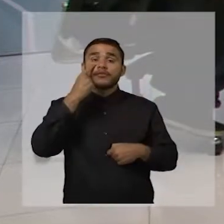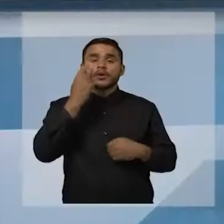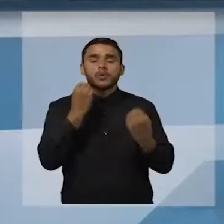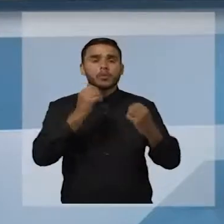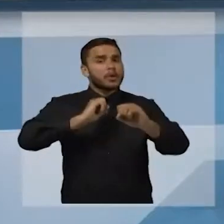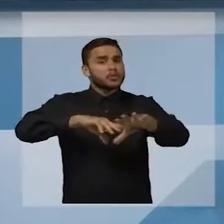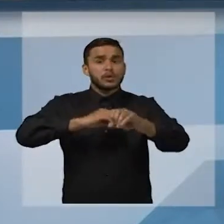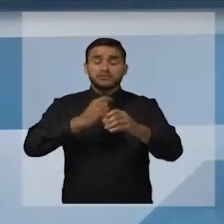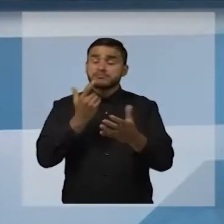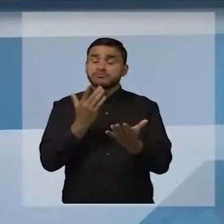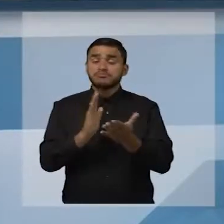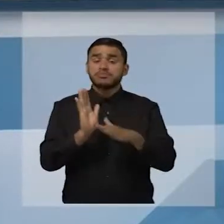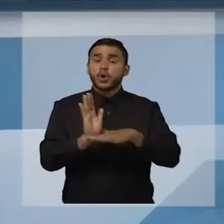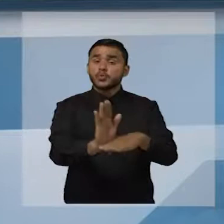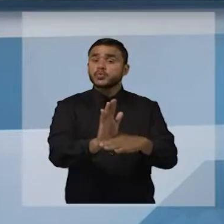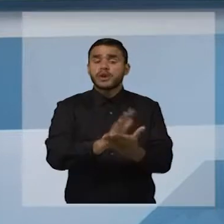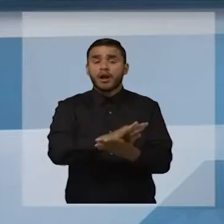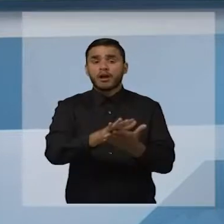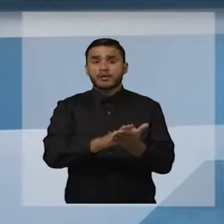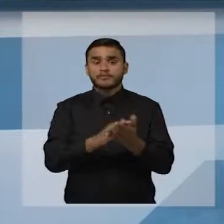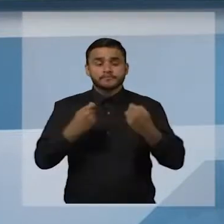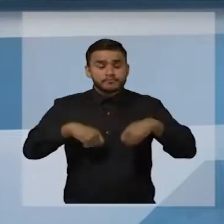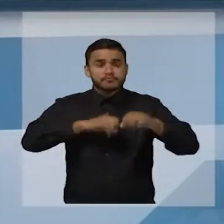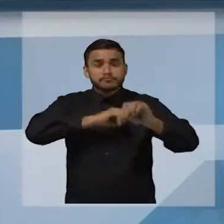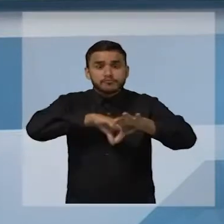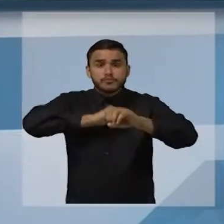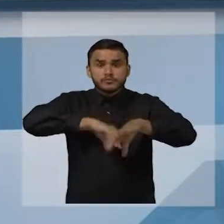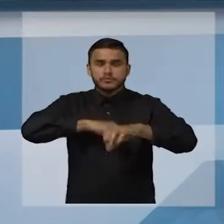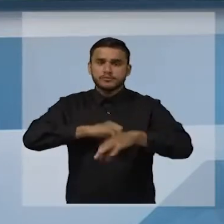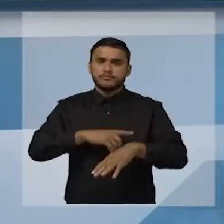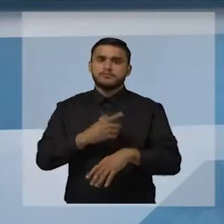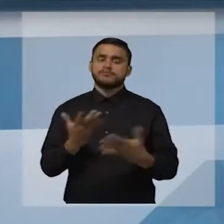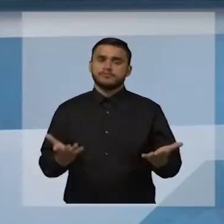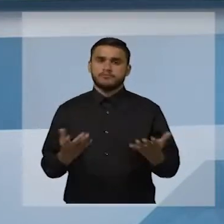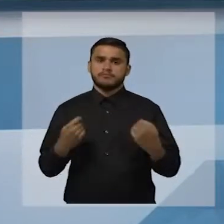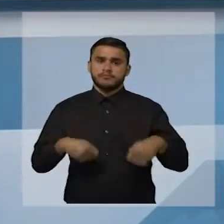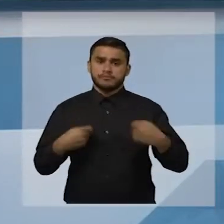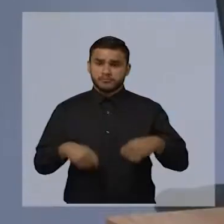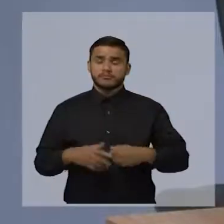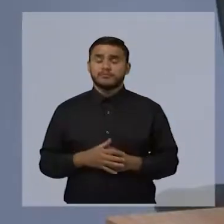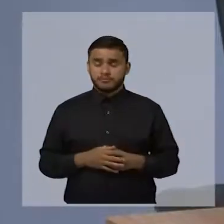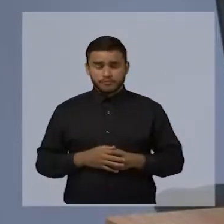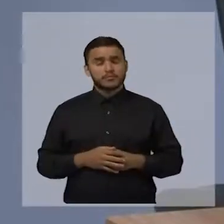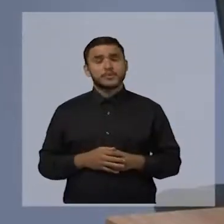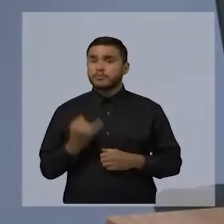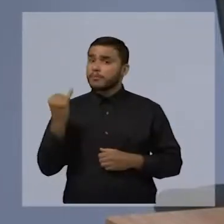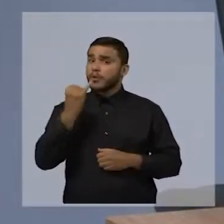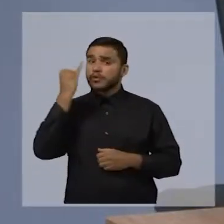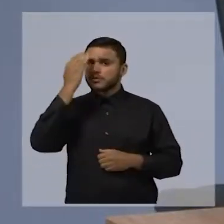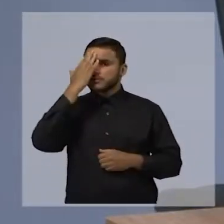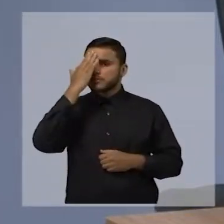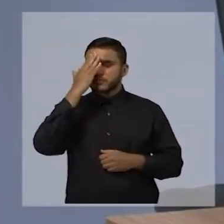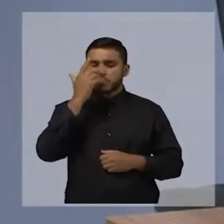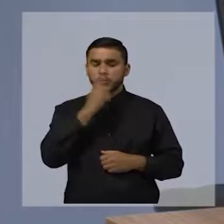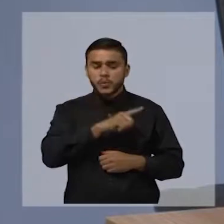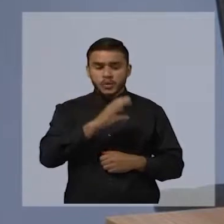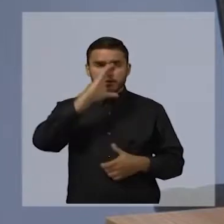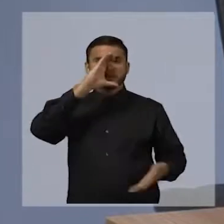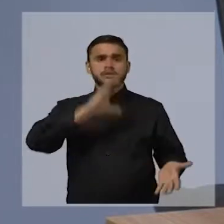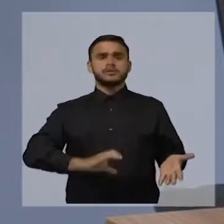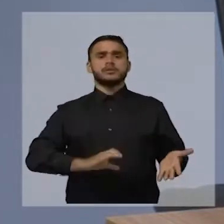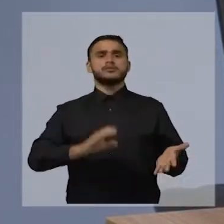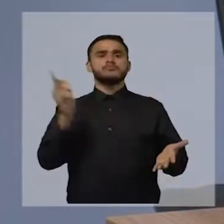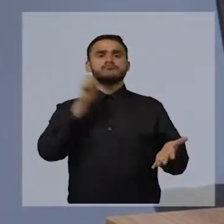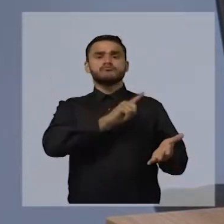todo. Nós precisamos educar. A questão educacional é básica para formar o